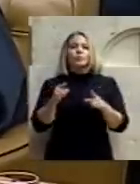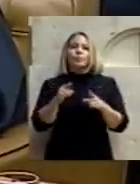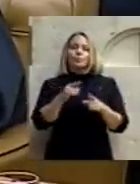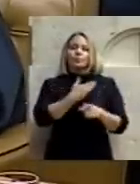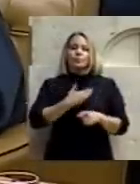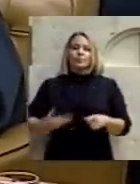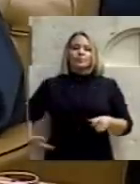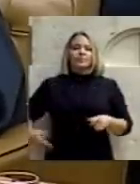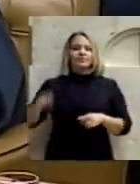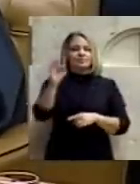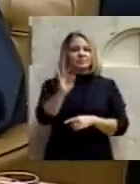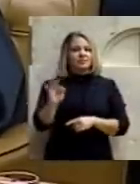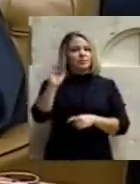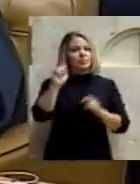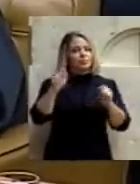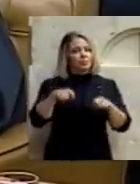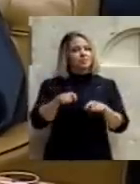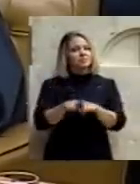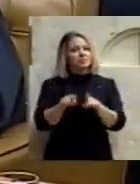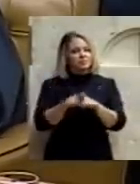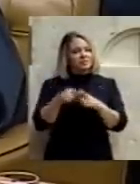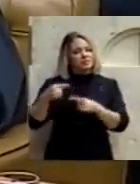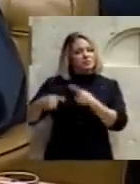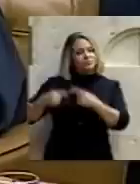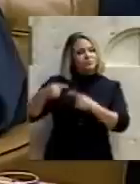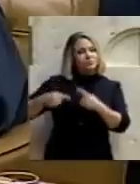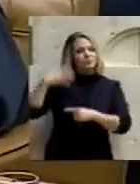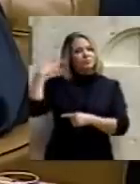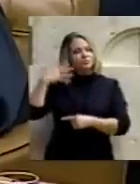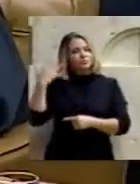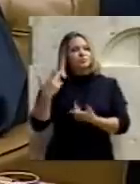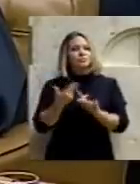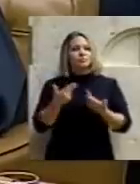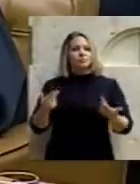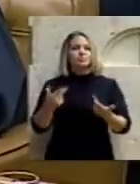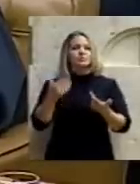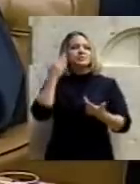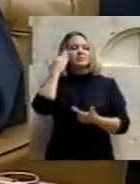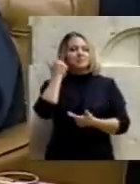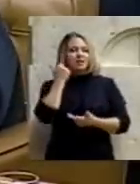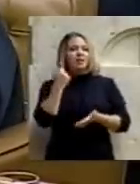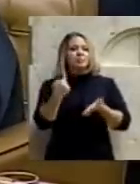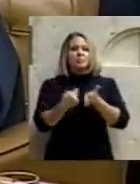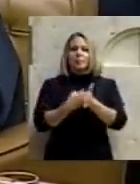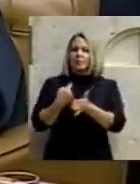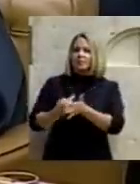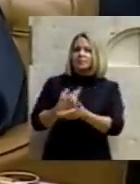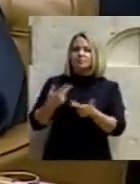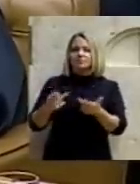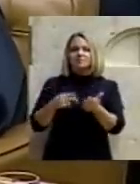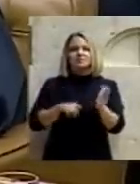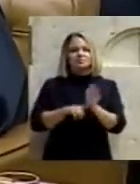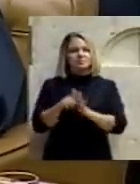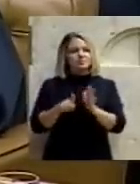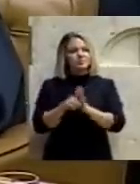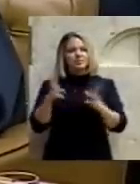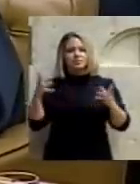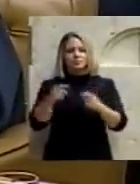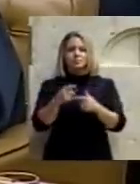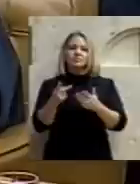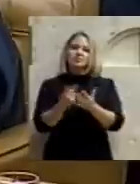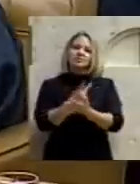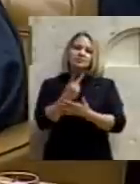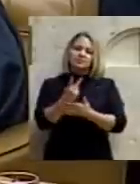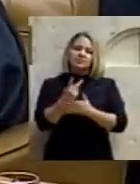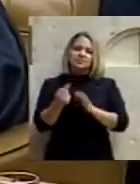ao decidir sobre uma questão moral proeminente ou a respeito de certa querela política mal resolvida, longe de